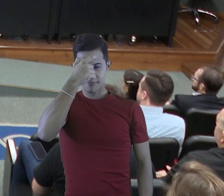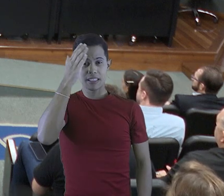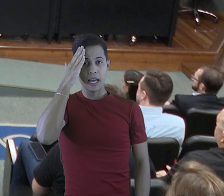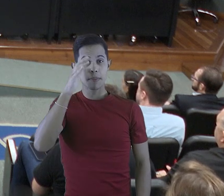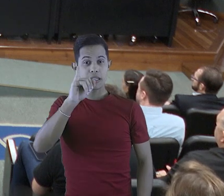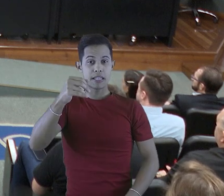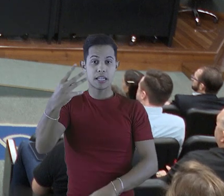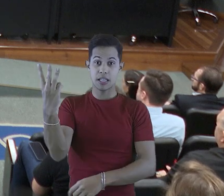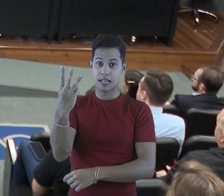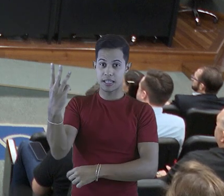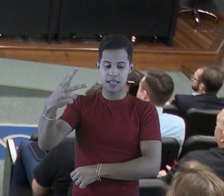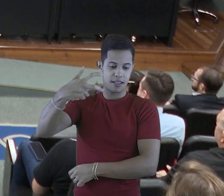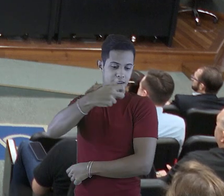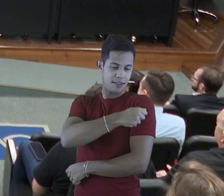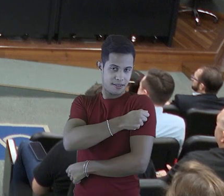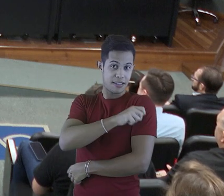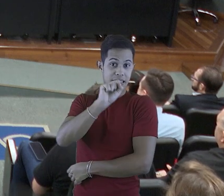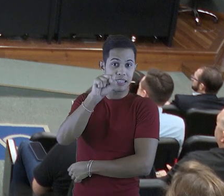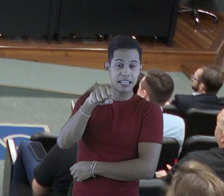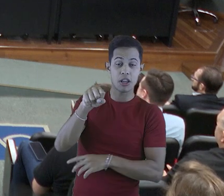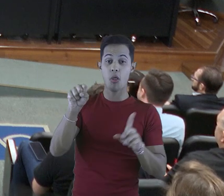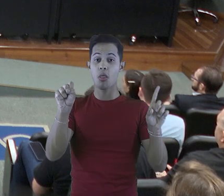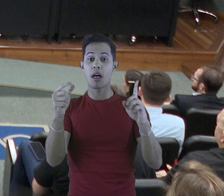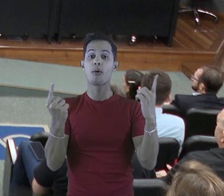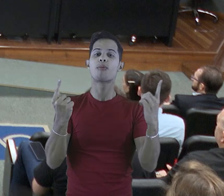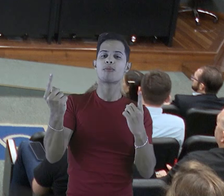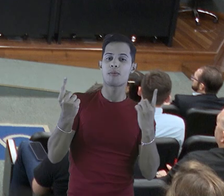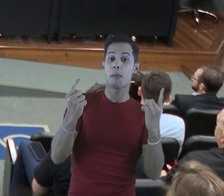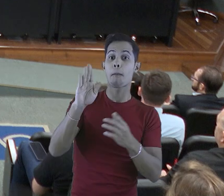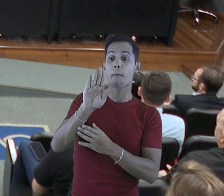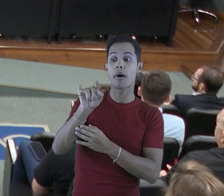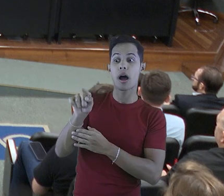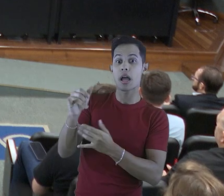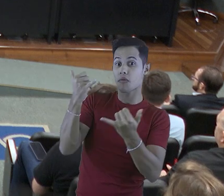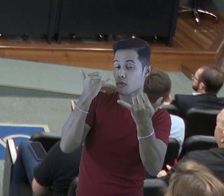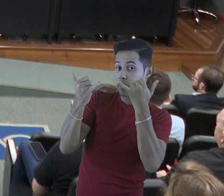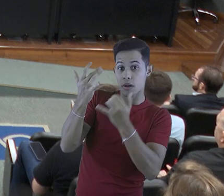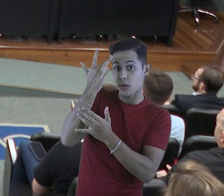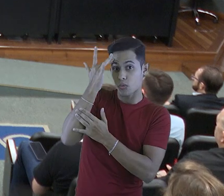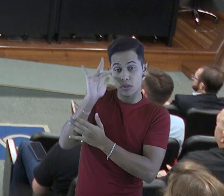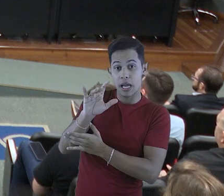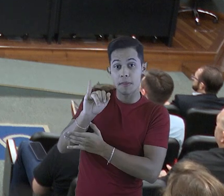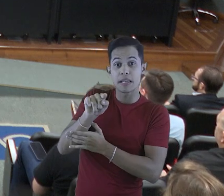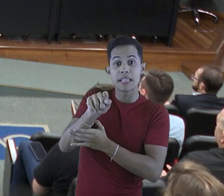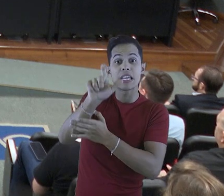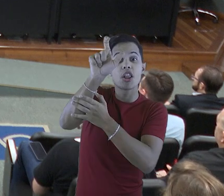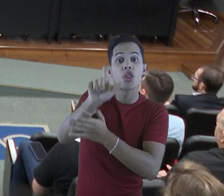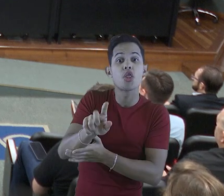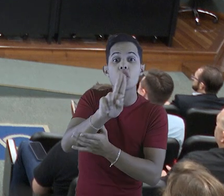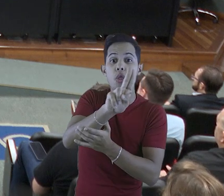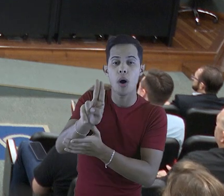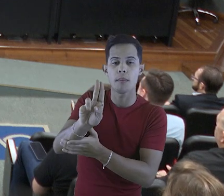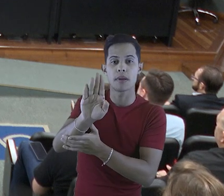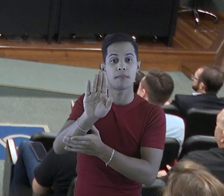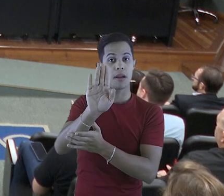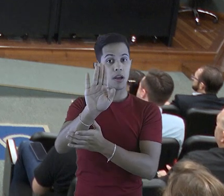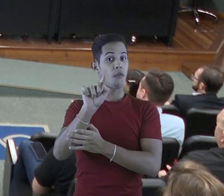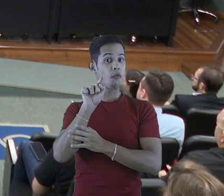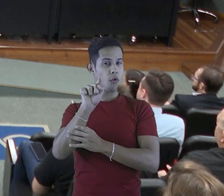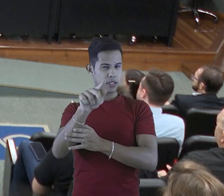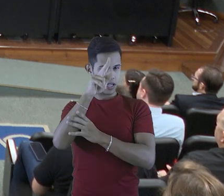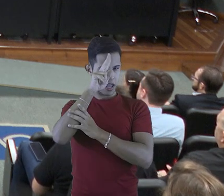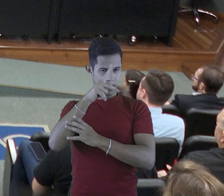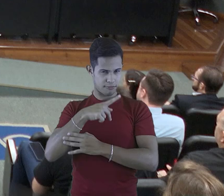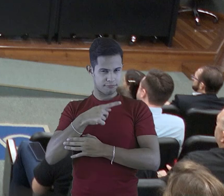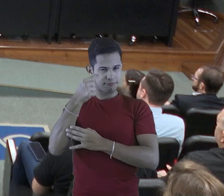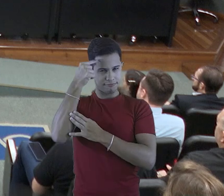doses. Mas aquele dado não permite que te identifique. Você sabe. Mas aquele dado não permite